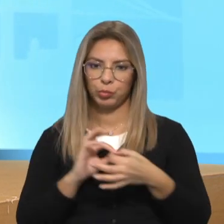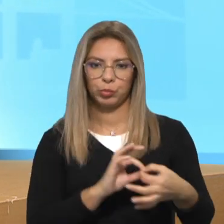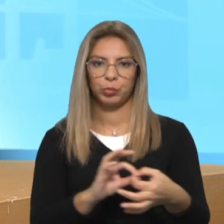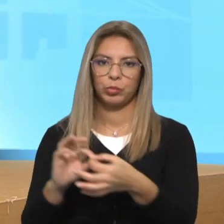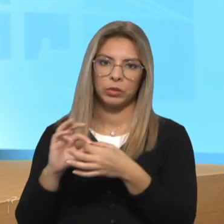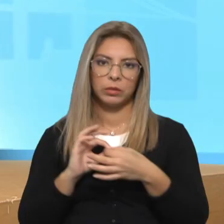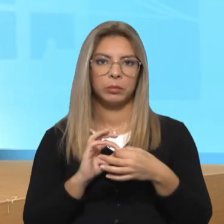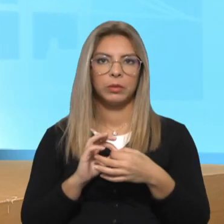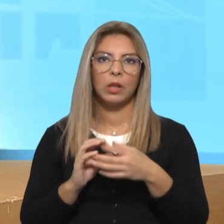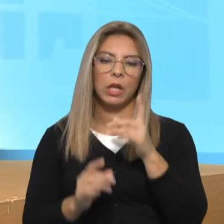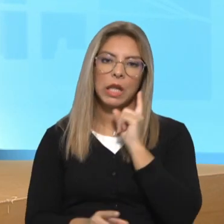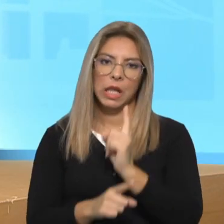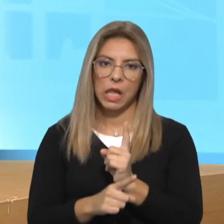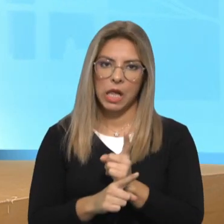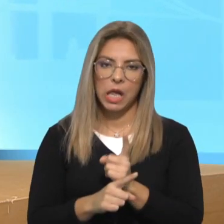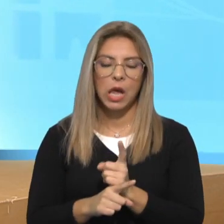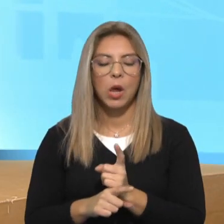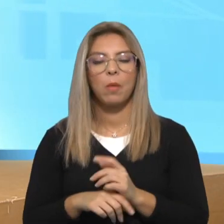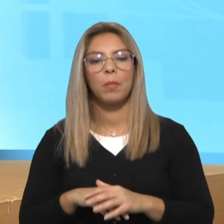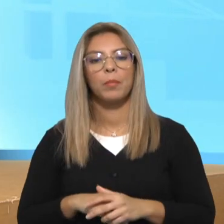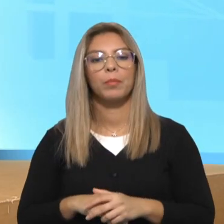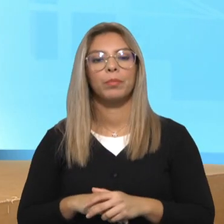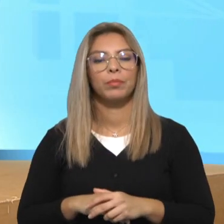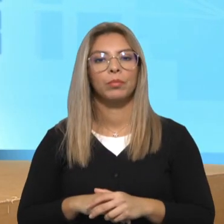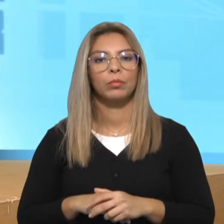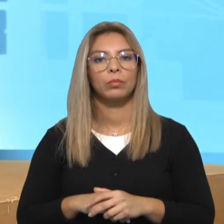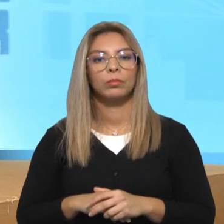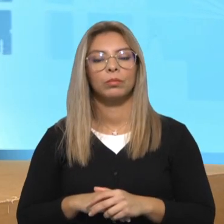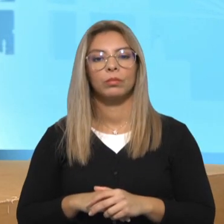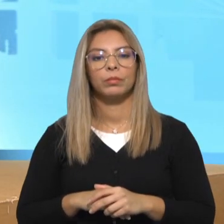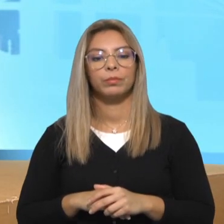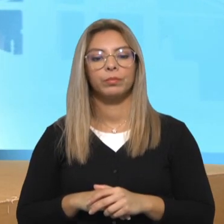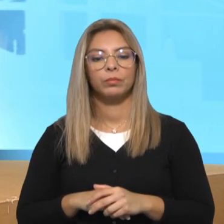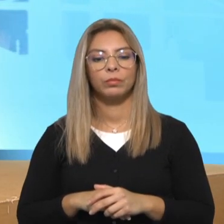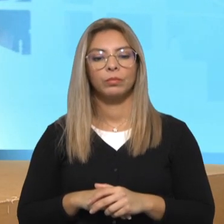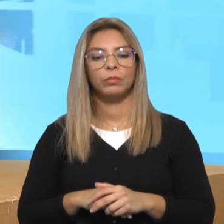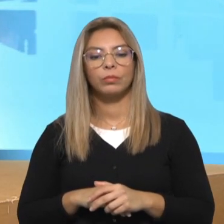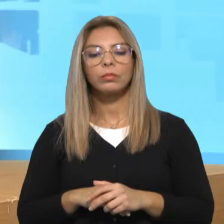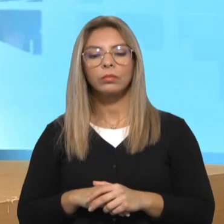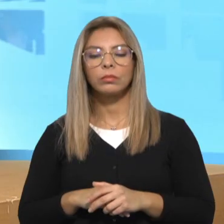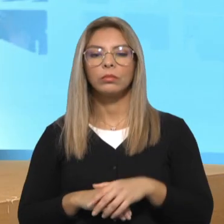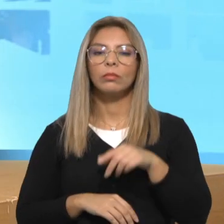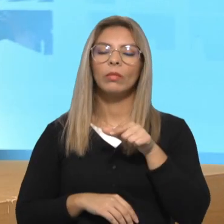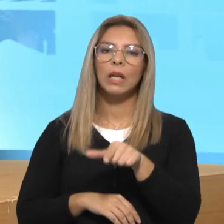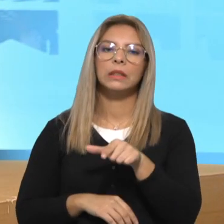da Trindade, não é? Portanto, à maneira da Trindade. E eu acho que isto é uma